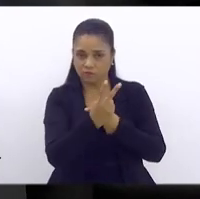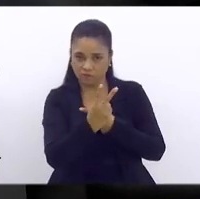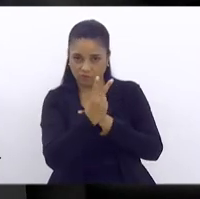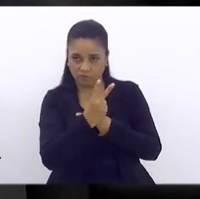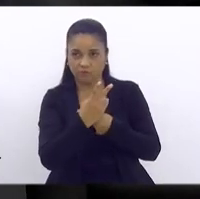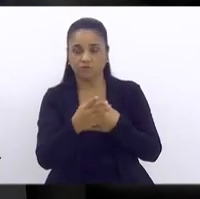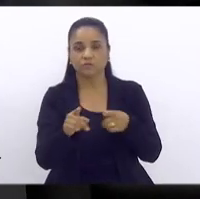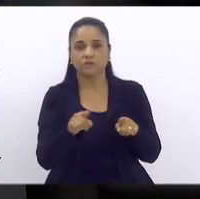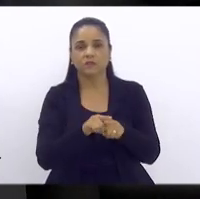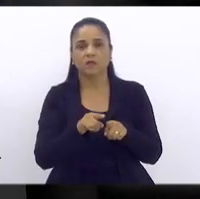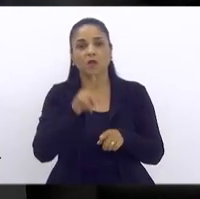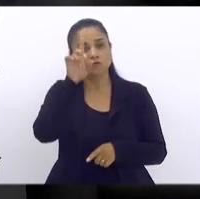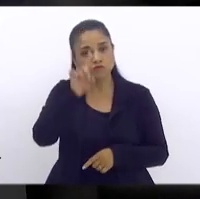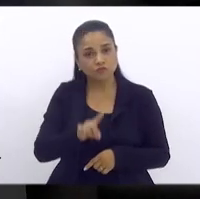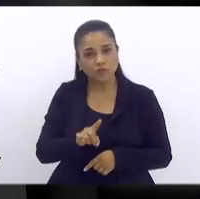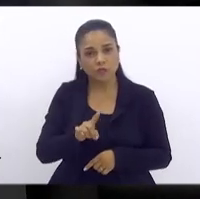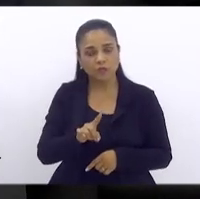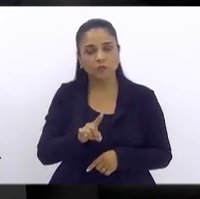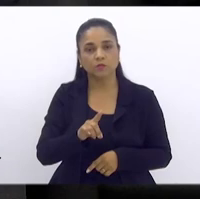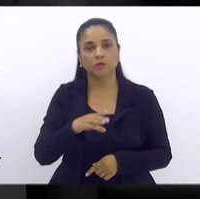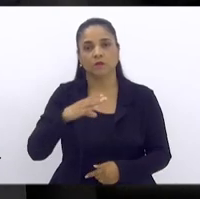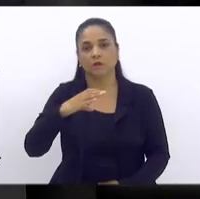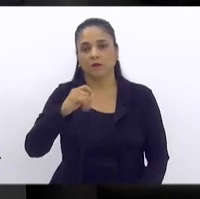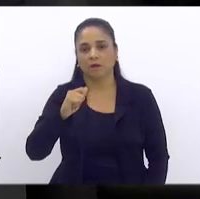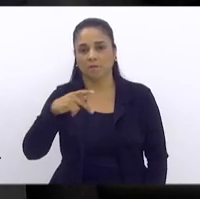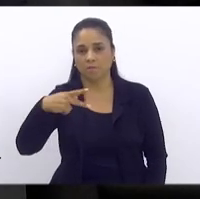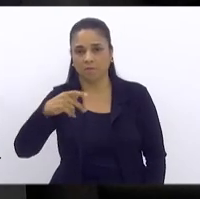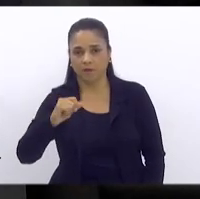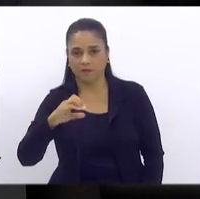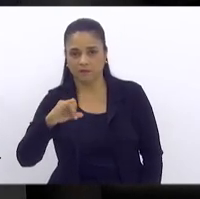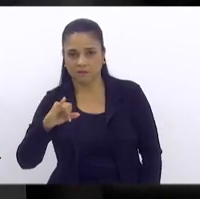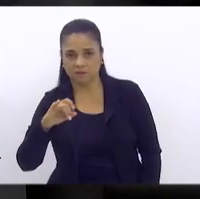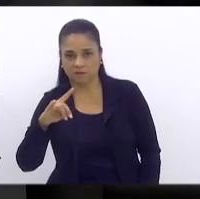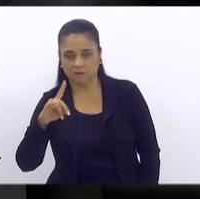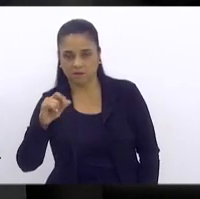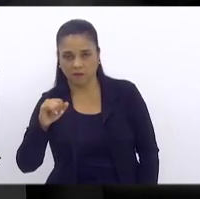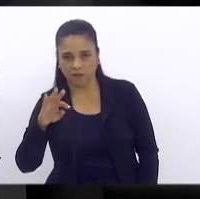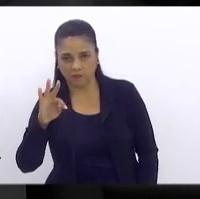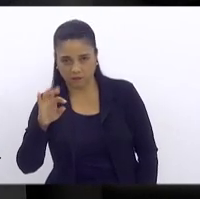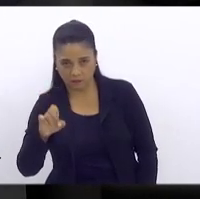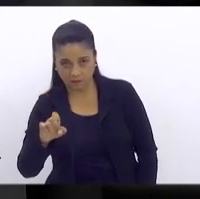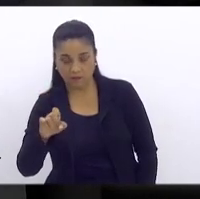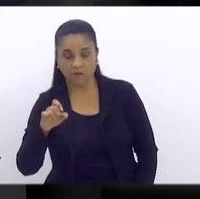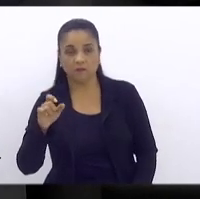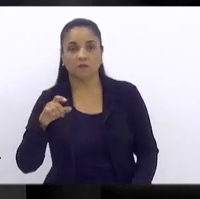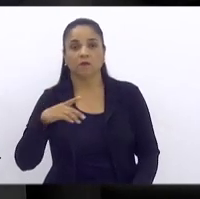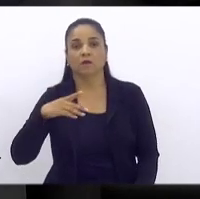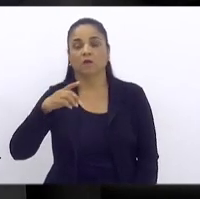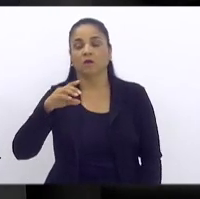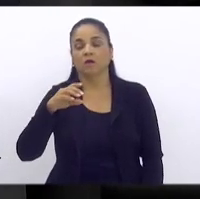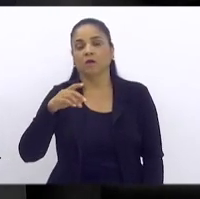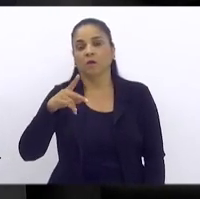chamado no direito de capacidade postulatória, nunca foi concretizado. Então, a gente tem